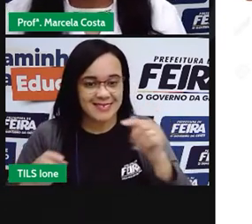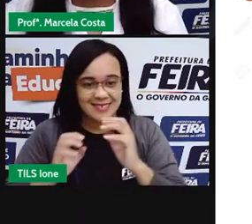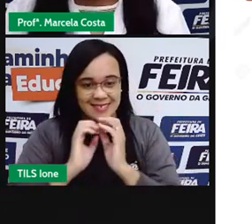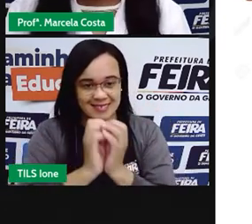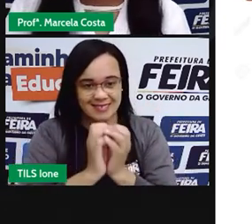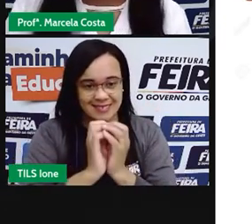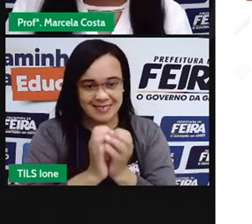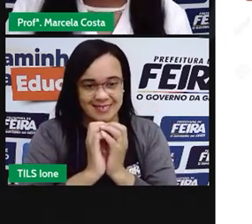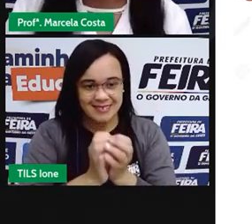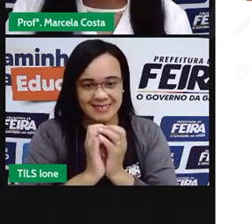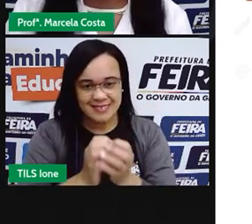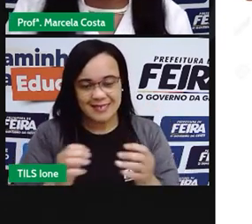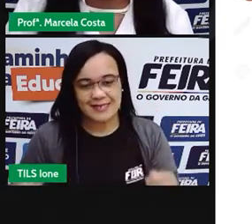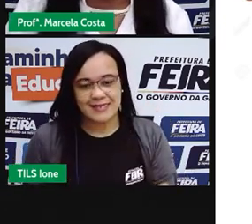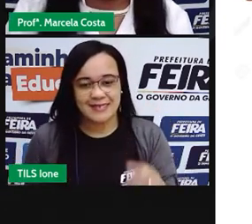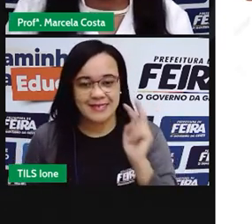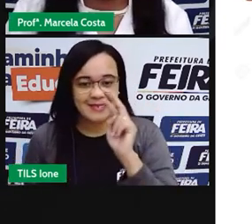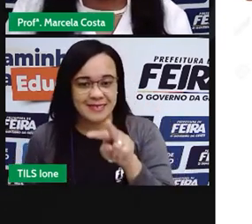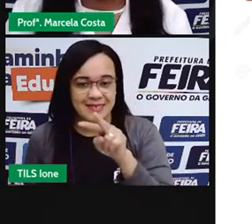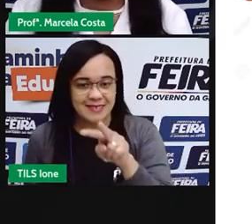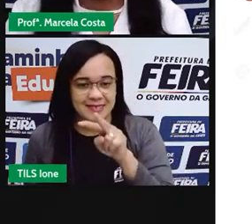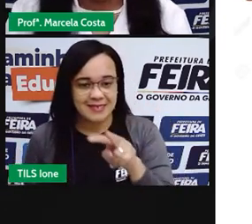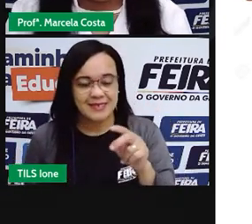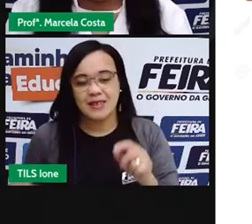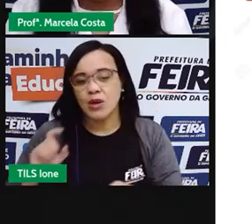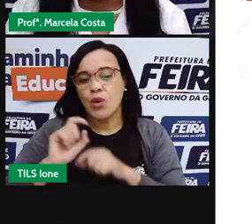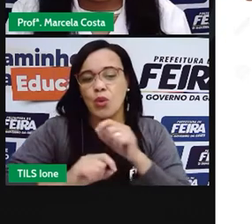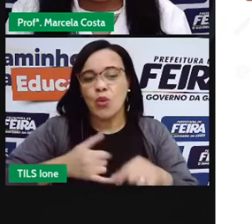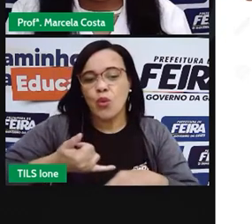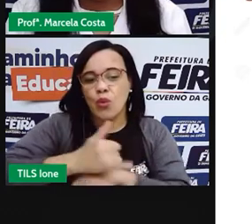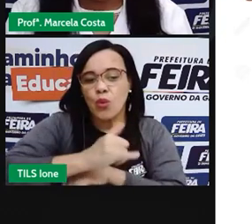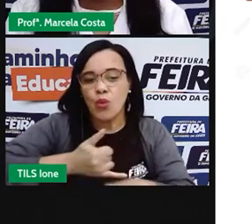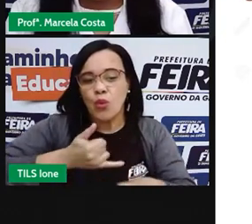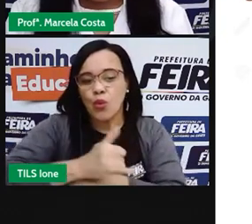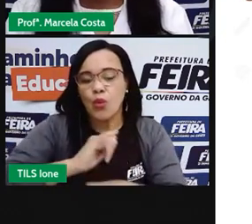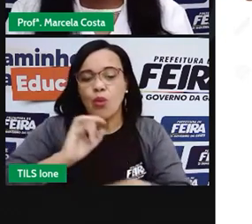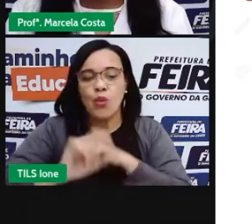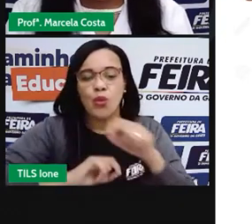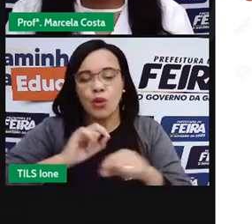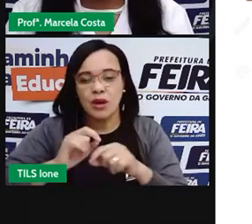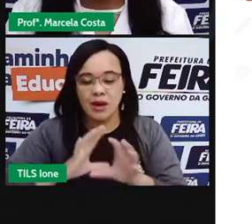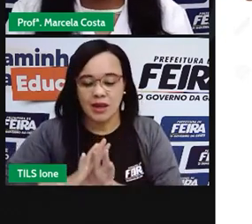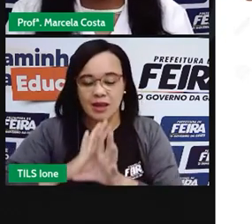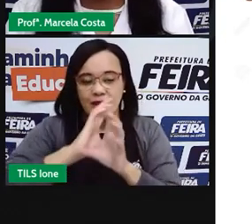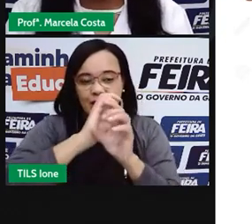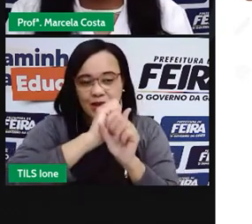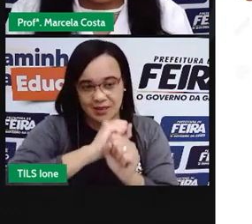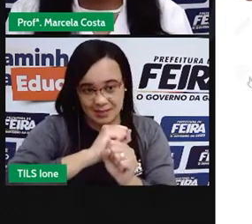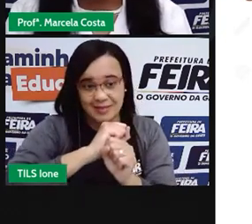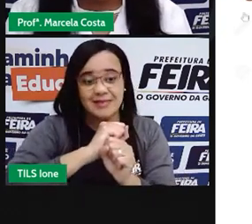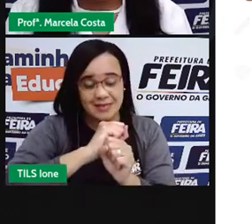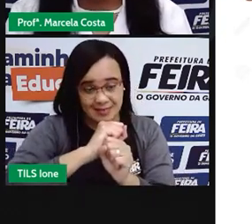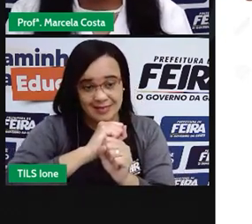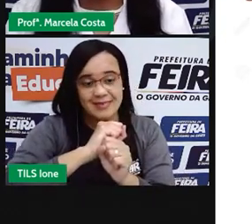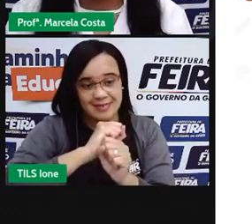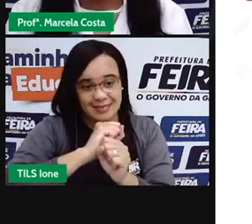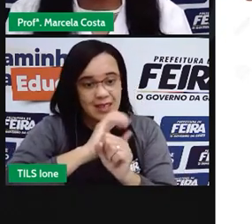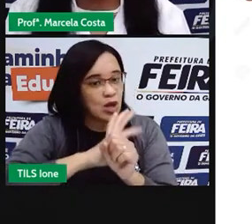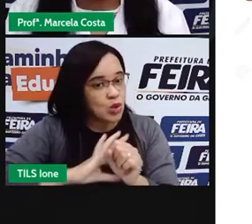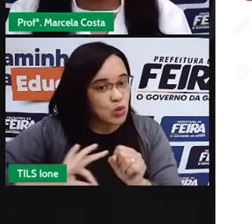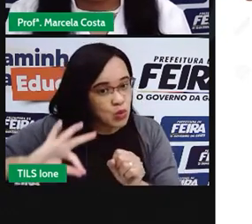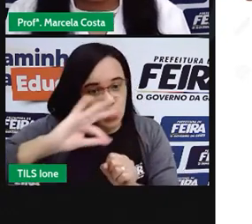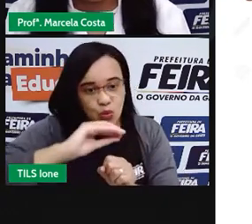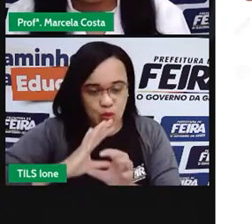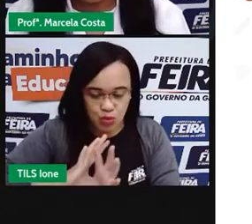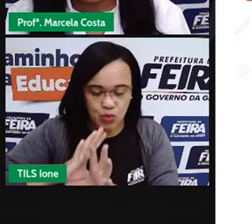dados. Aqui, a estratégia que a gente está utilizando é contando a quantidade toda, ao todo, juntando